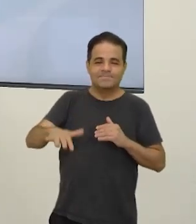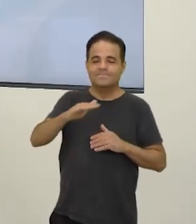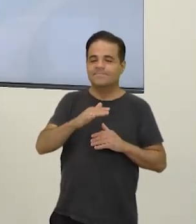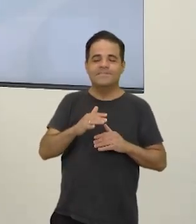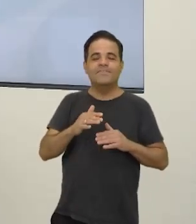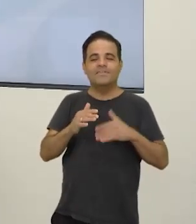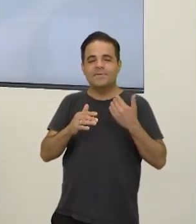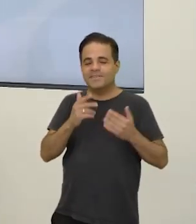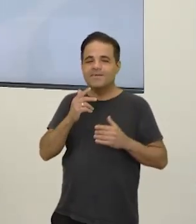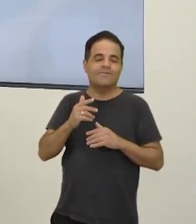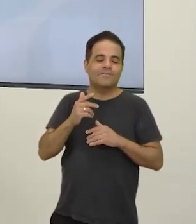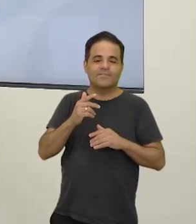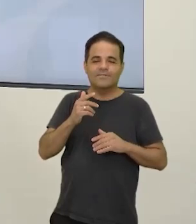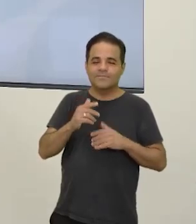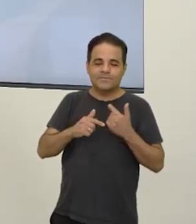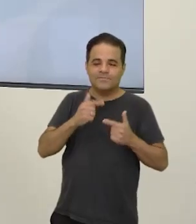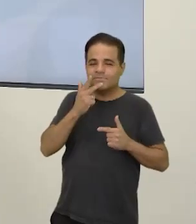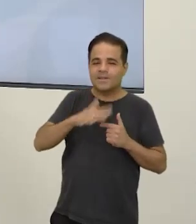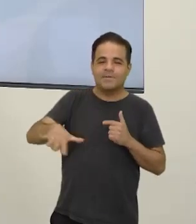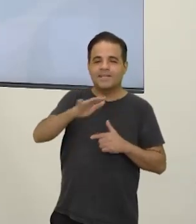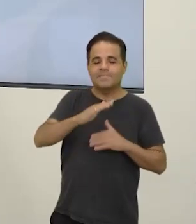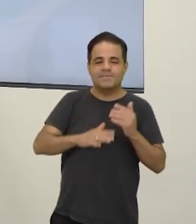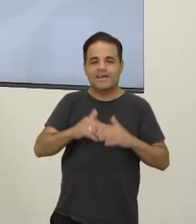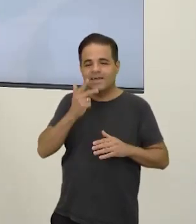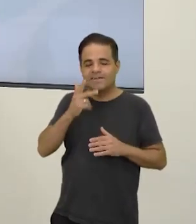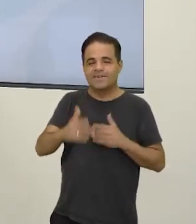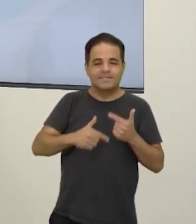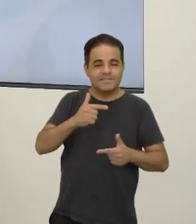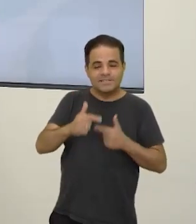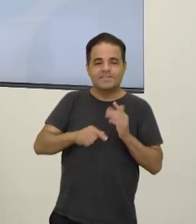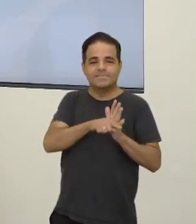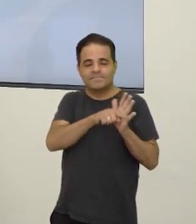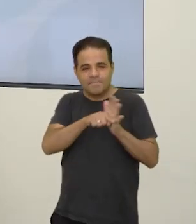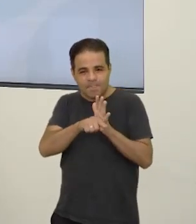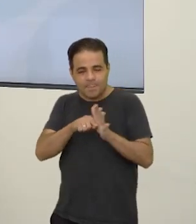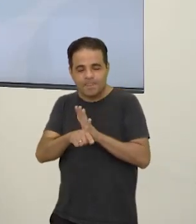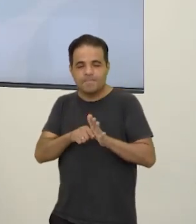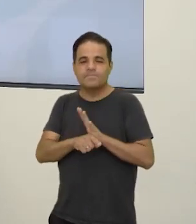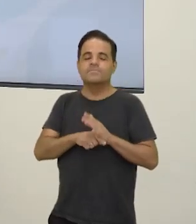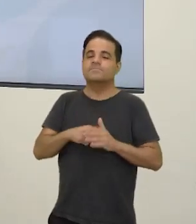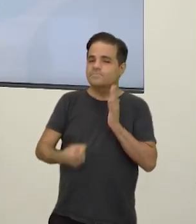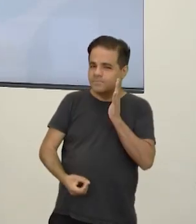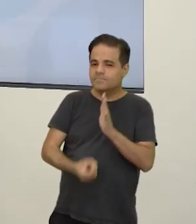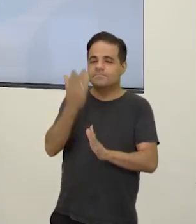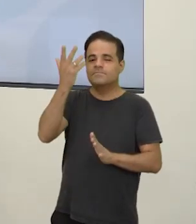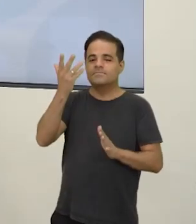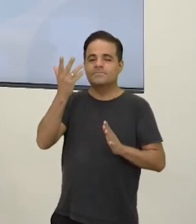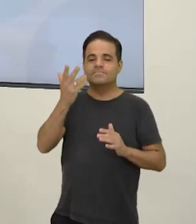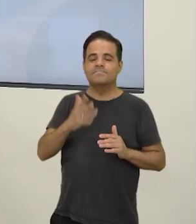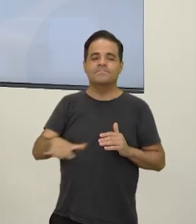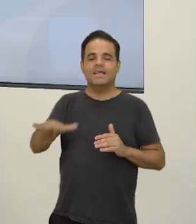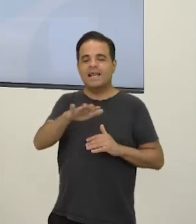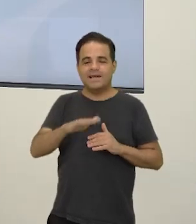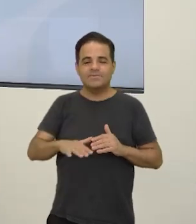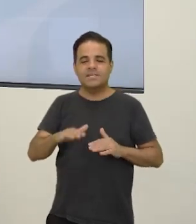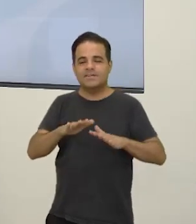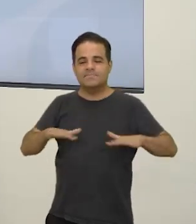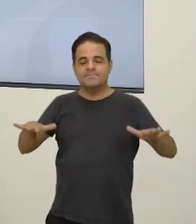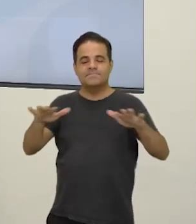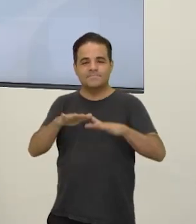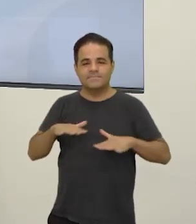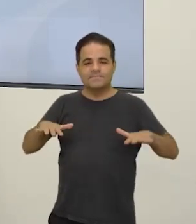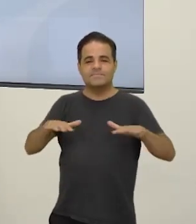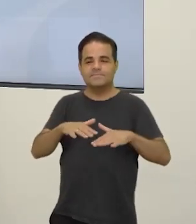É um gênero em que você tem várias histórias entrelaçadas, com vários personagens. E surgiu no romantismo, maravilhoso, né?